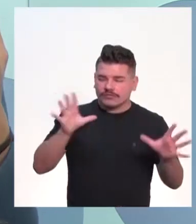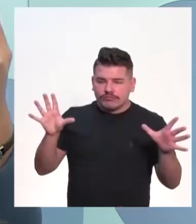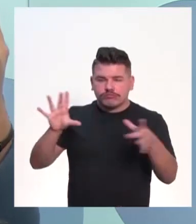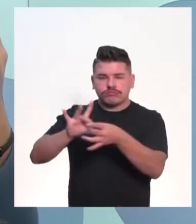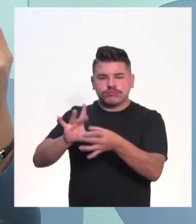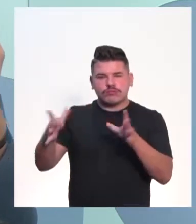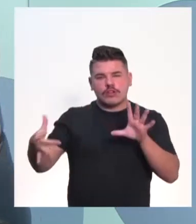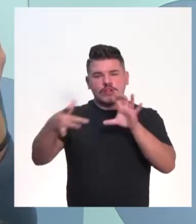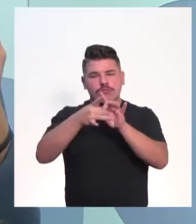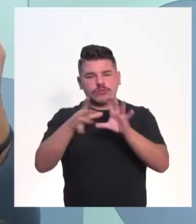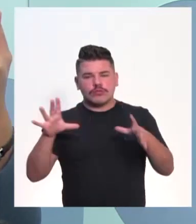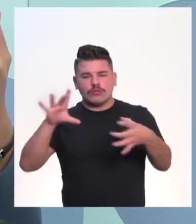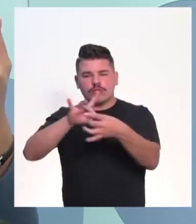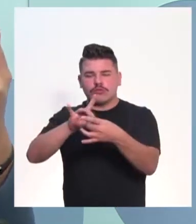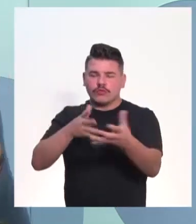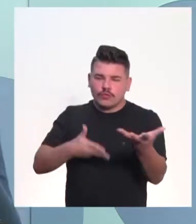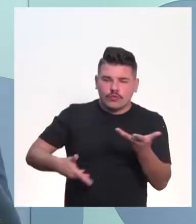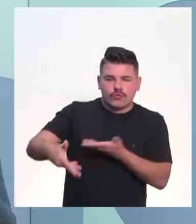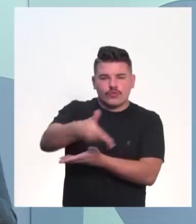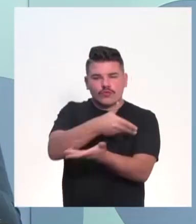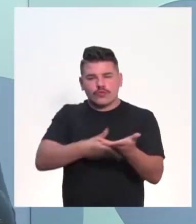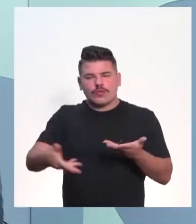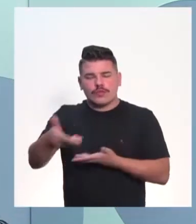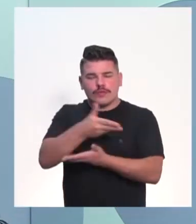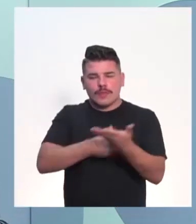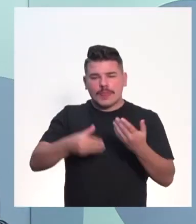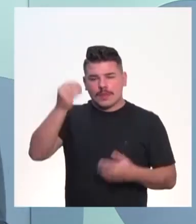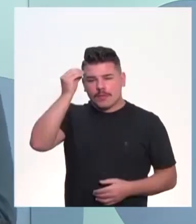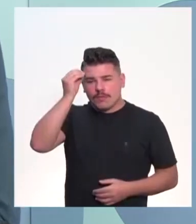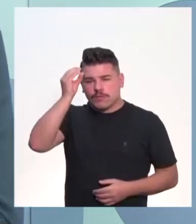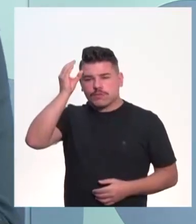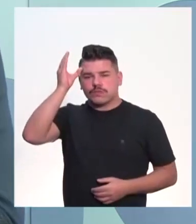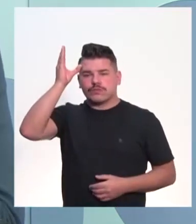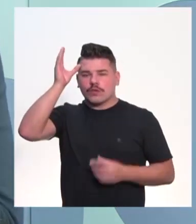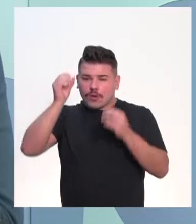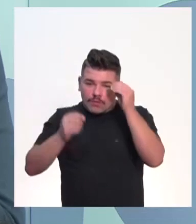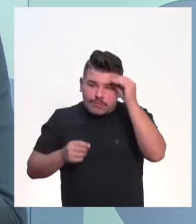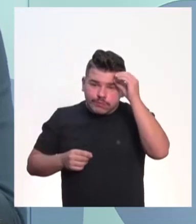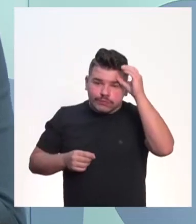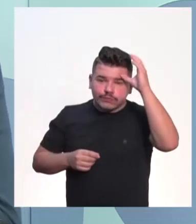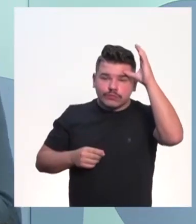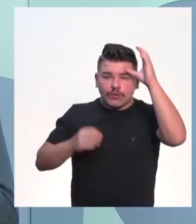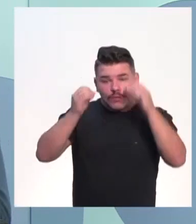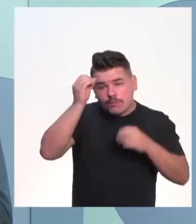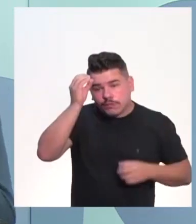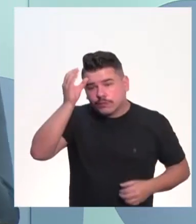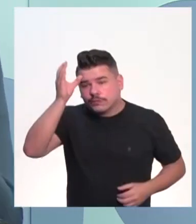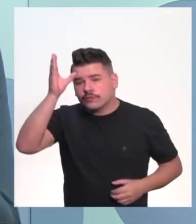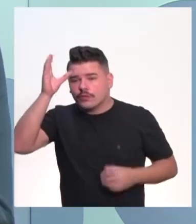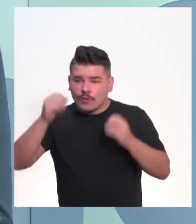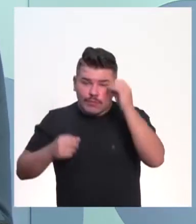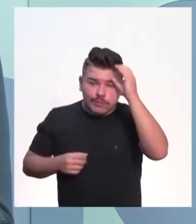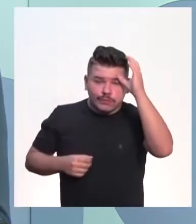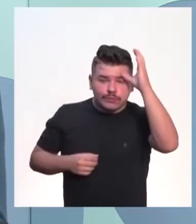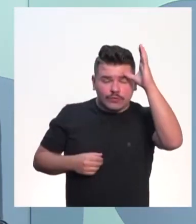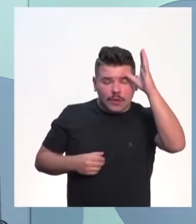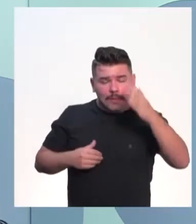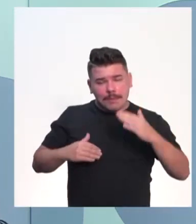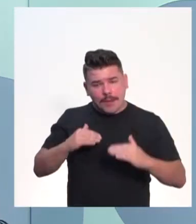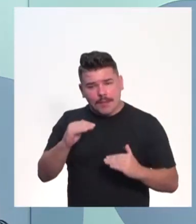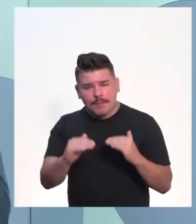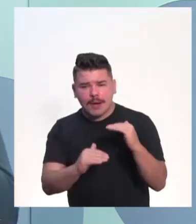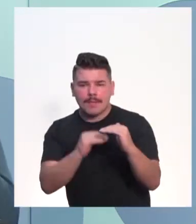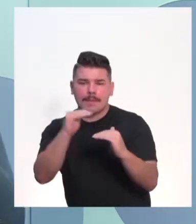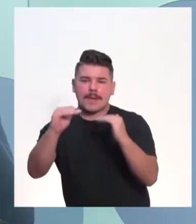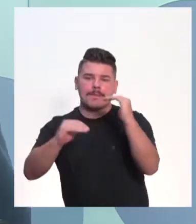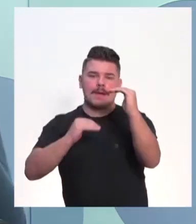adquirir conhecimentos que a gente ainda não tem. Então, quando as pessoas falaram aqui que querem adquirir conhecimento,